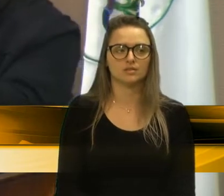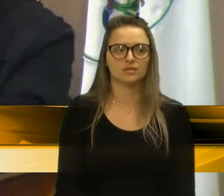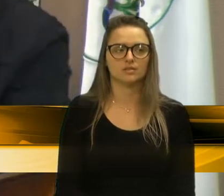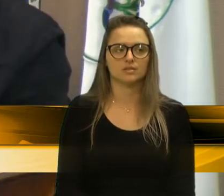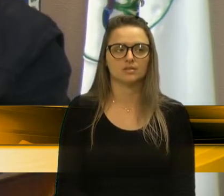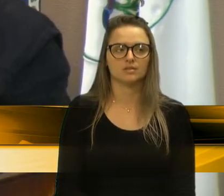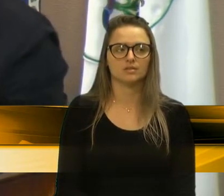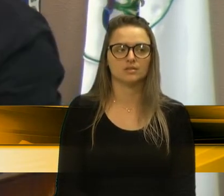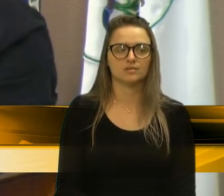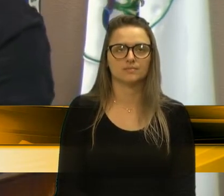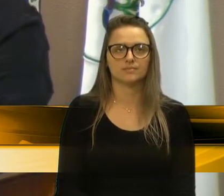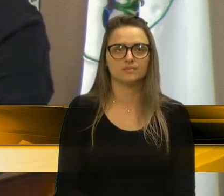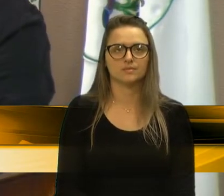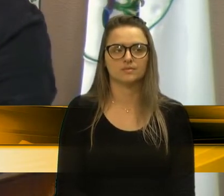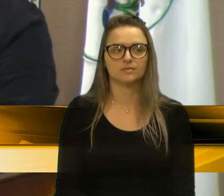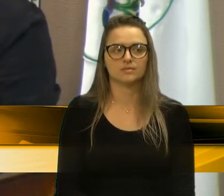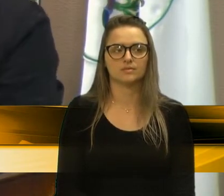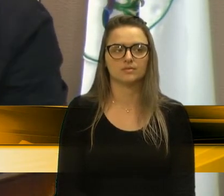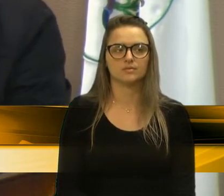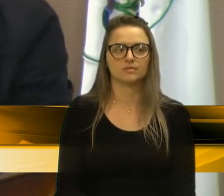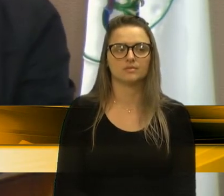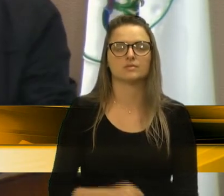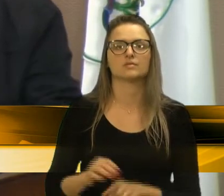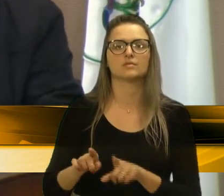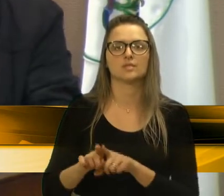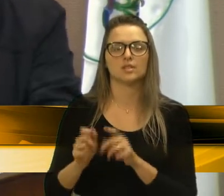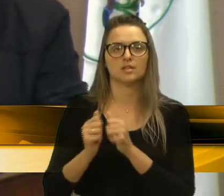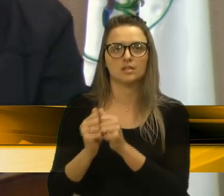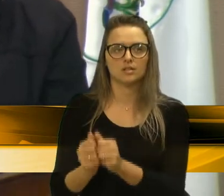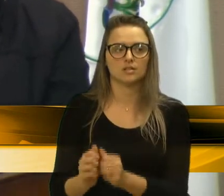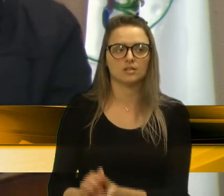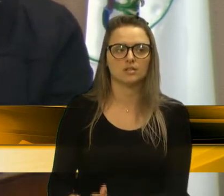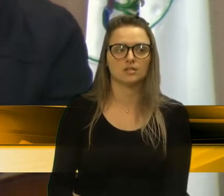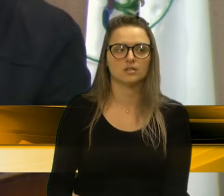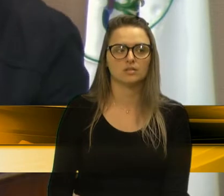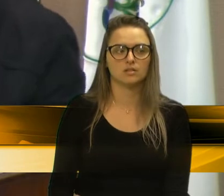Cássia retira o processo, portanto,